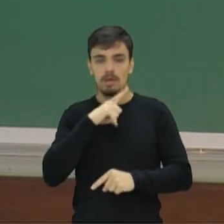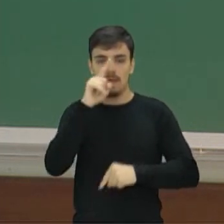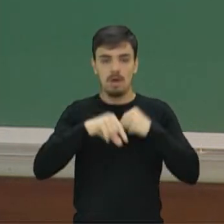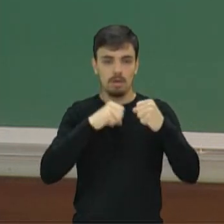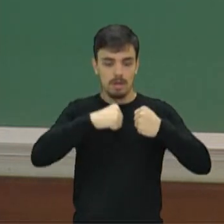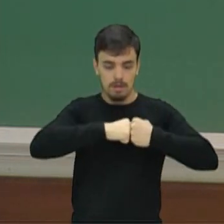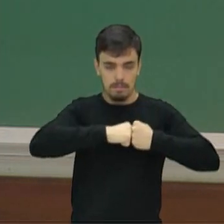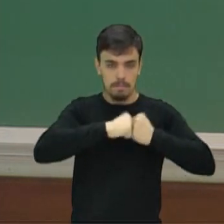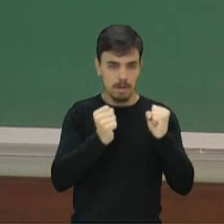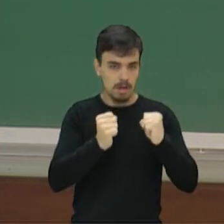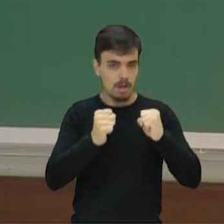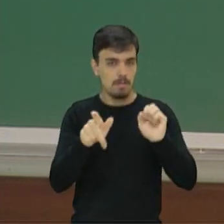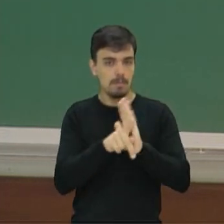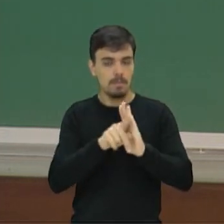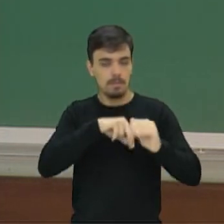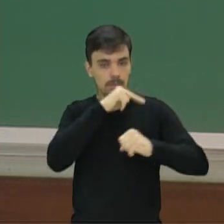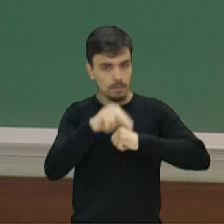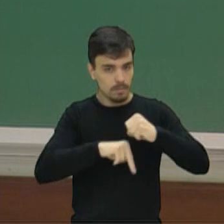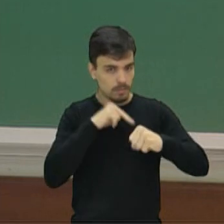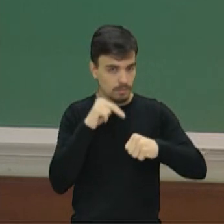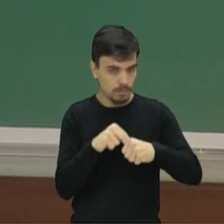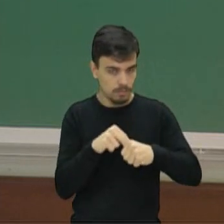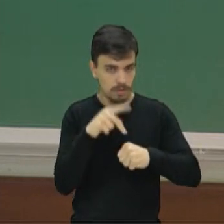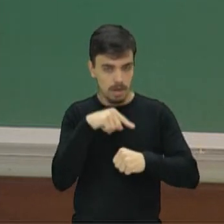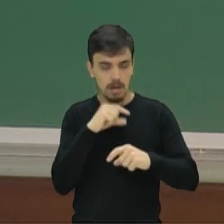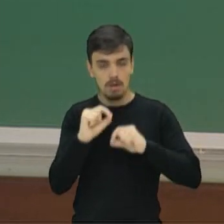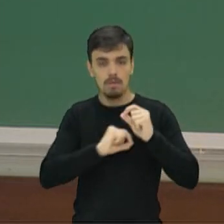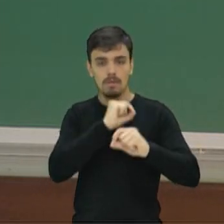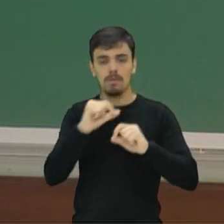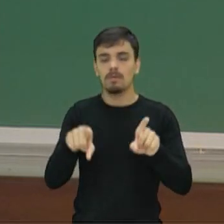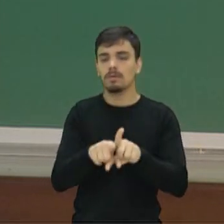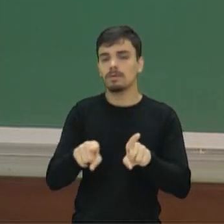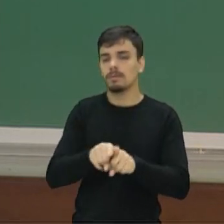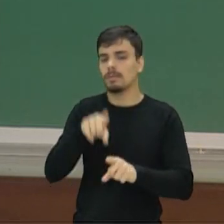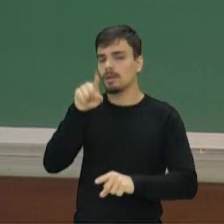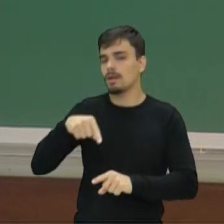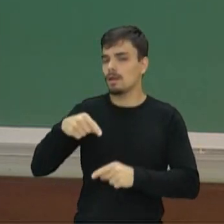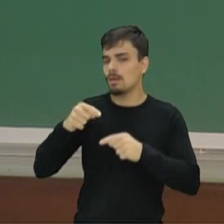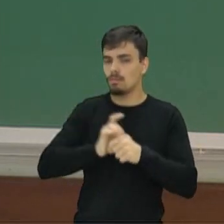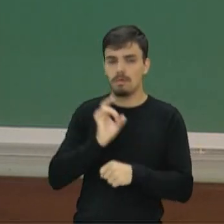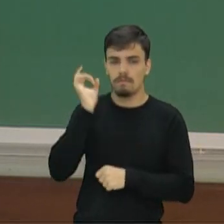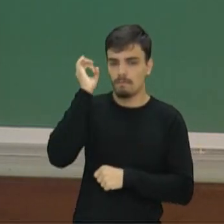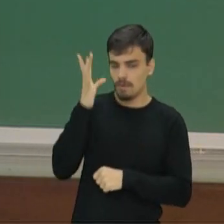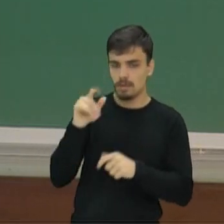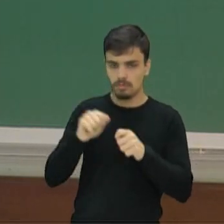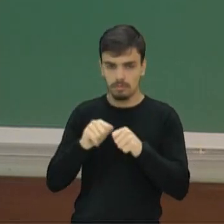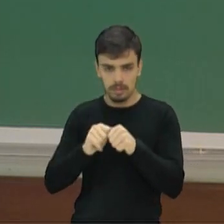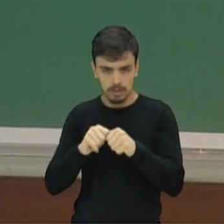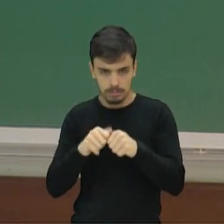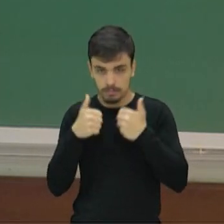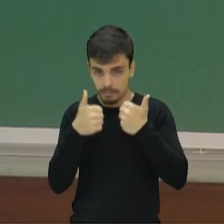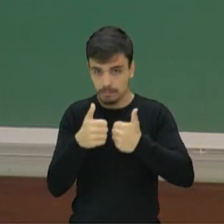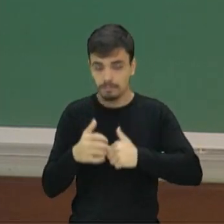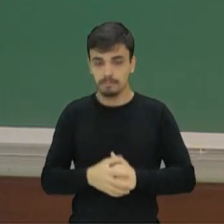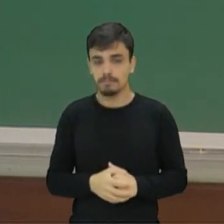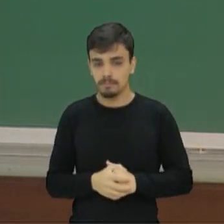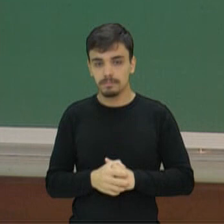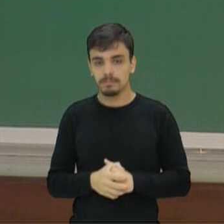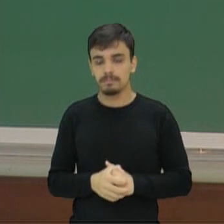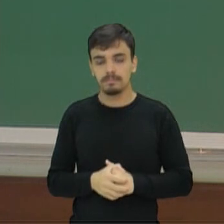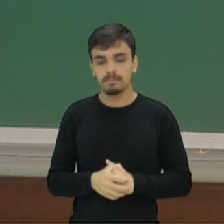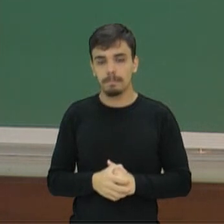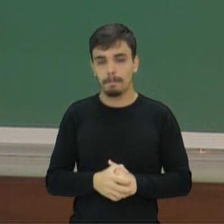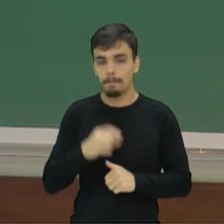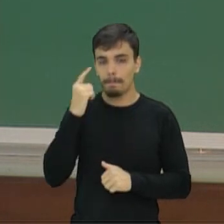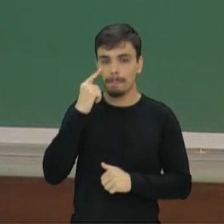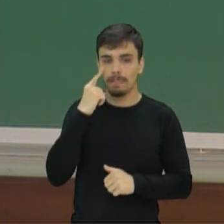fissão nuclear, beleza? É um dos meios, né? E é um processo que não é tão fácil de fazer, beleza, pessoal? Então,